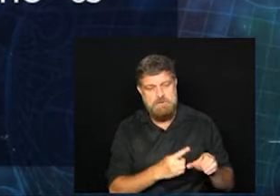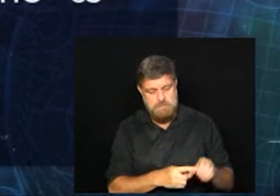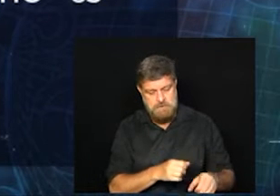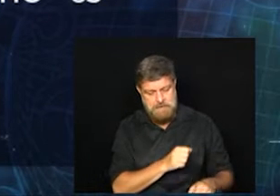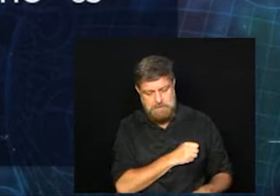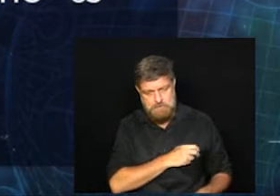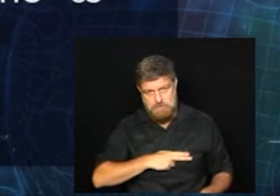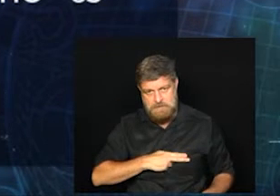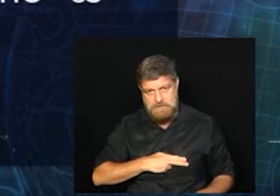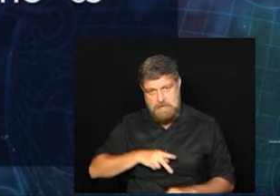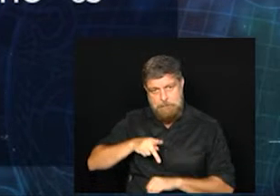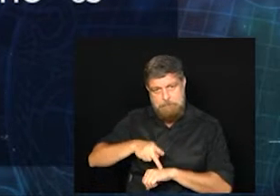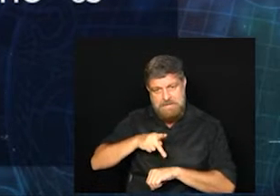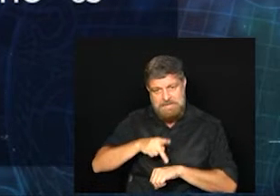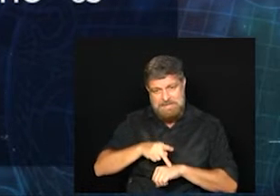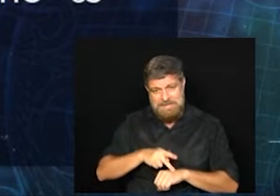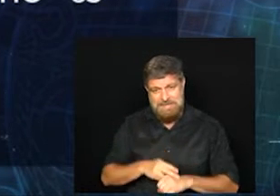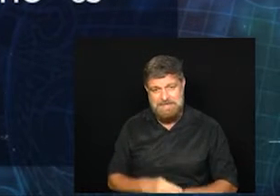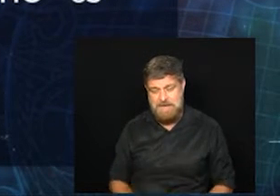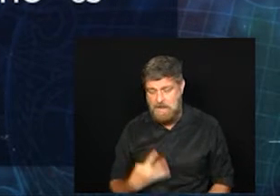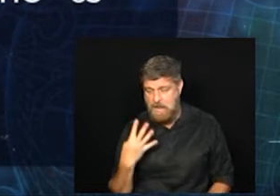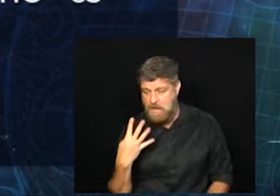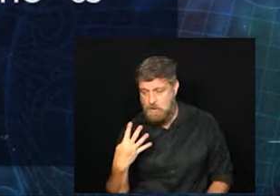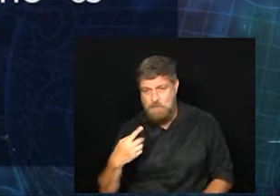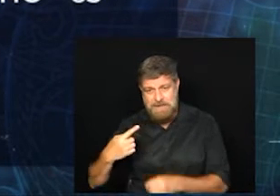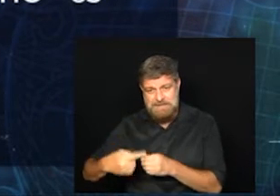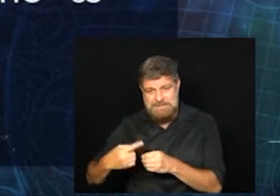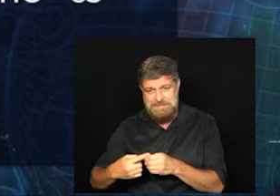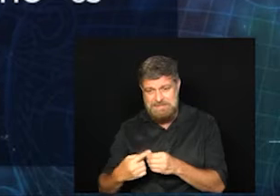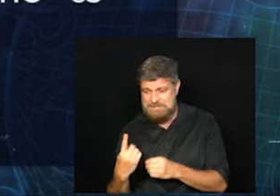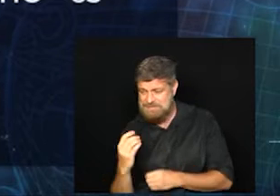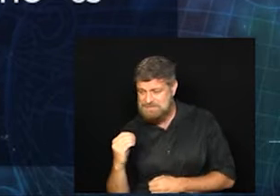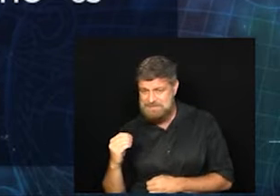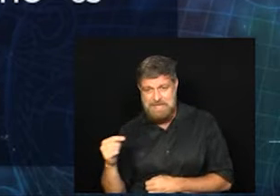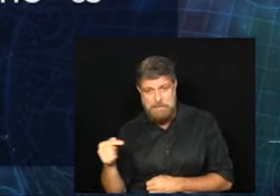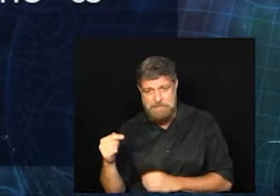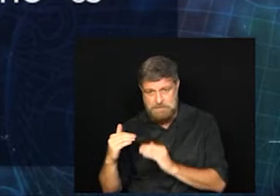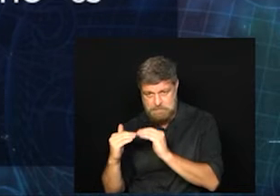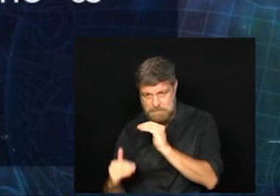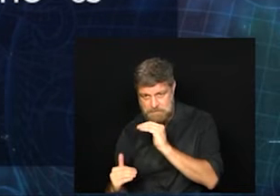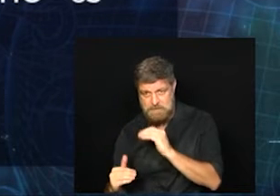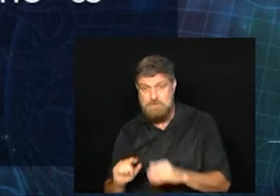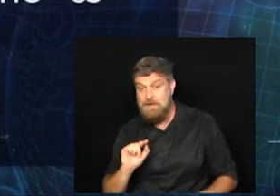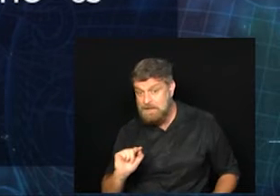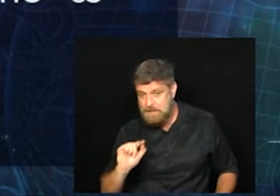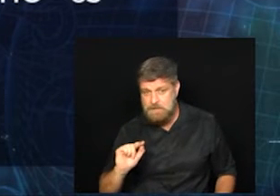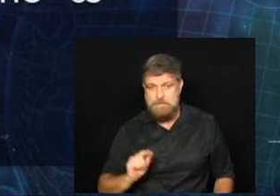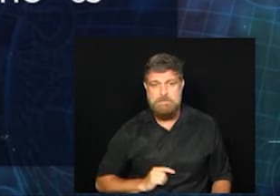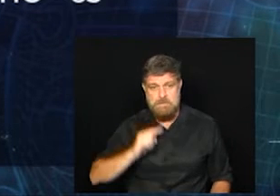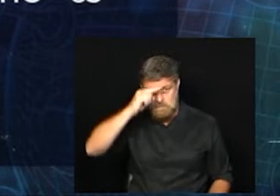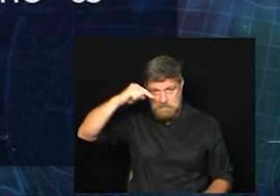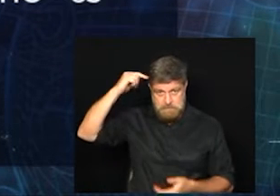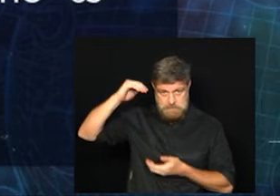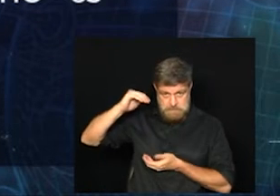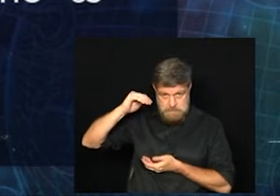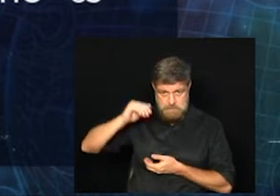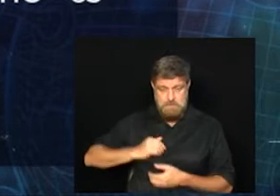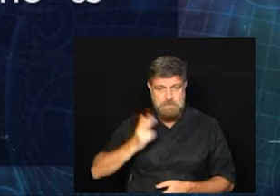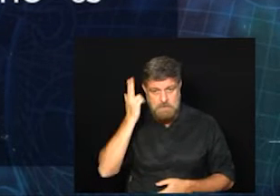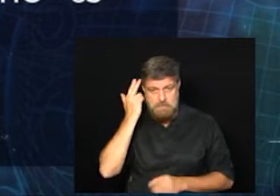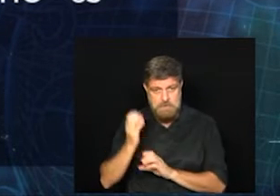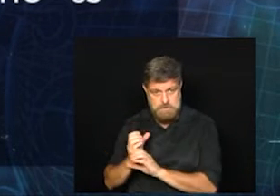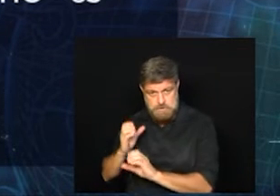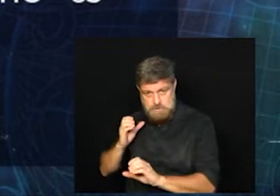Nogueira, Pedreira e 4 municípios que têm menos de 100 óbitos devido à Covid são Santo Antônio de Posse,